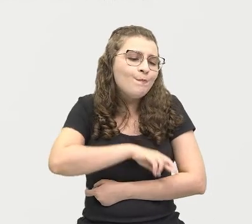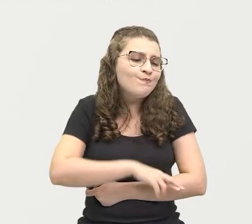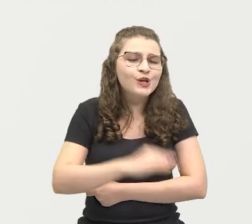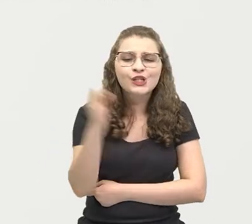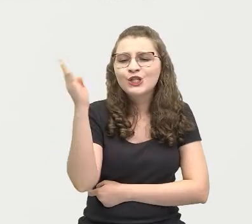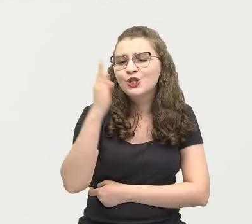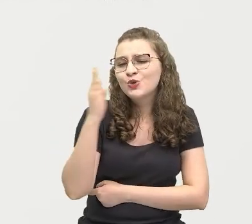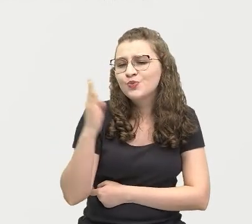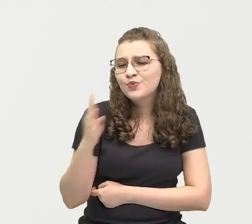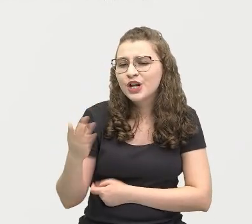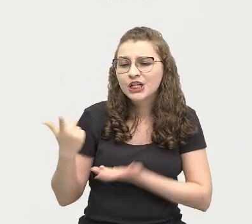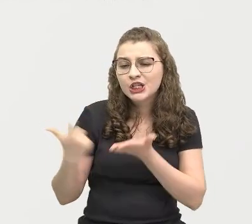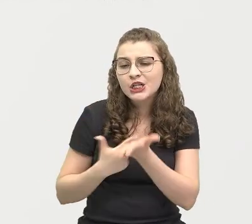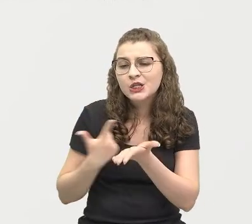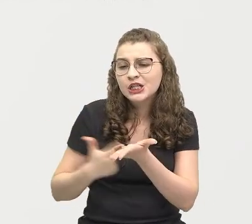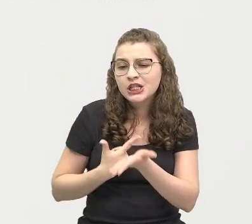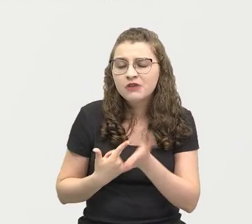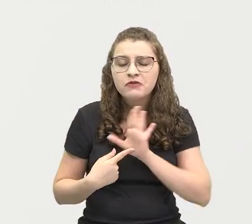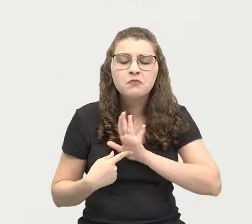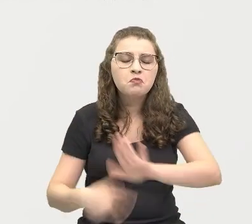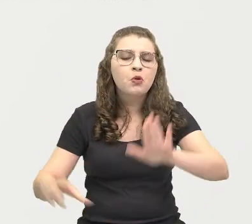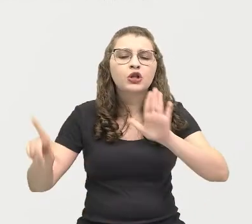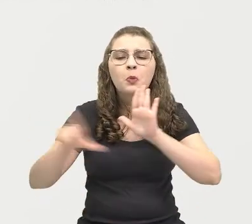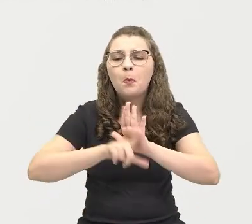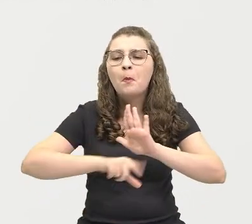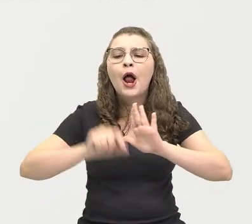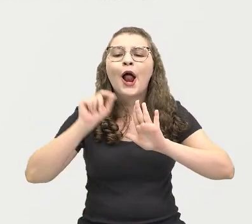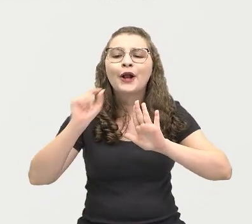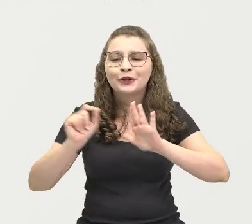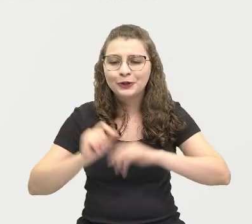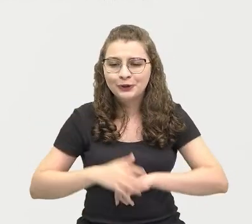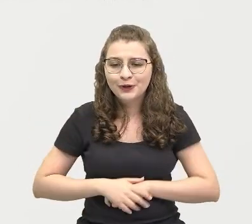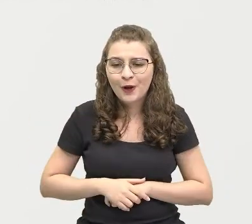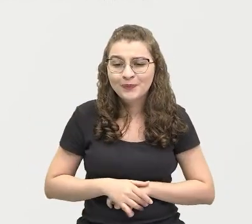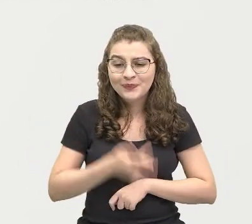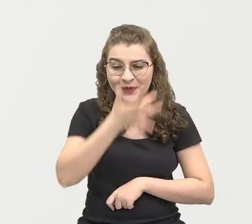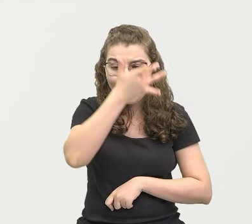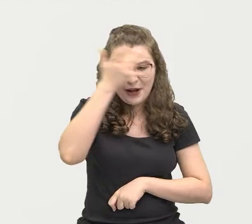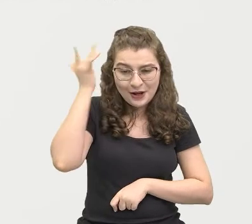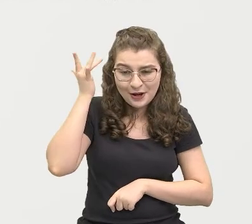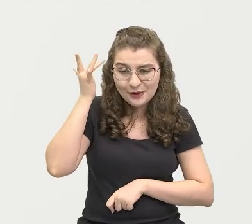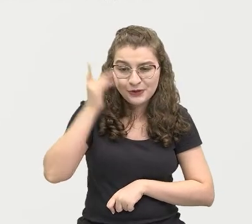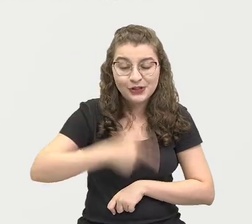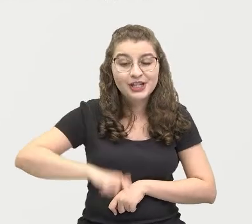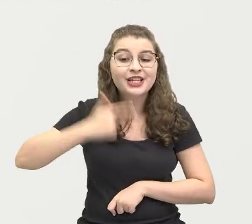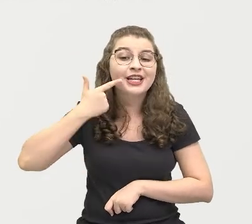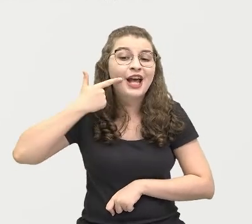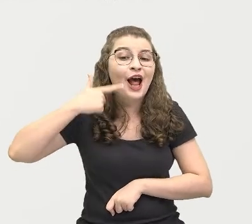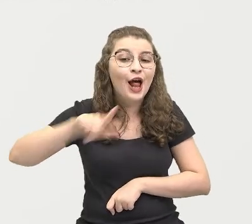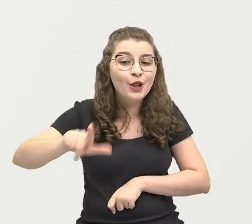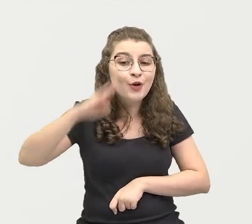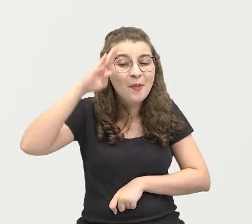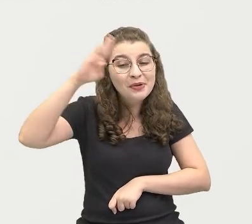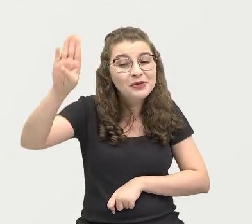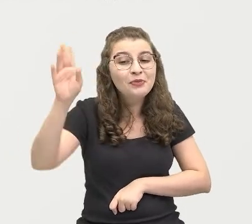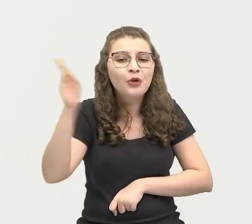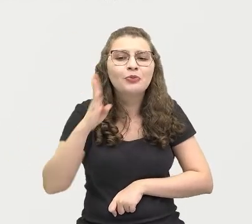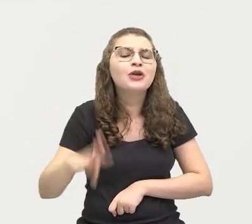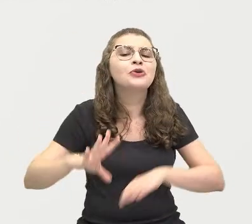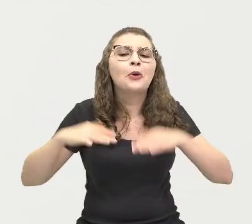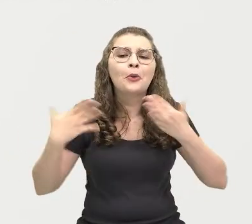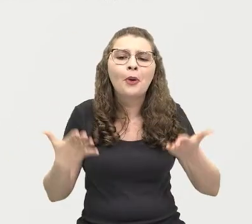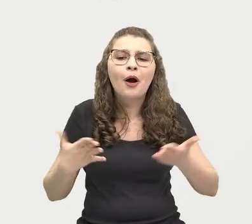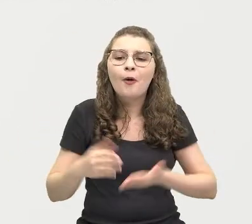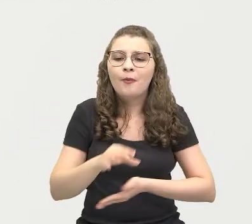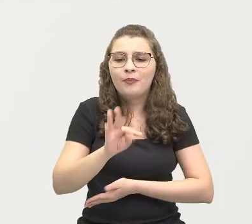brasileiros, ele lança ali uma lei, ele quer lançar uma lei para o povo, para a língua brasileira ser